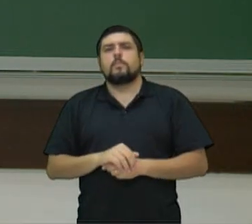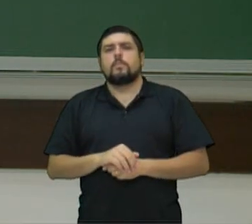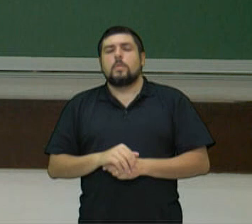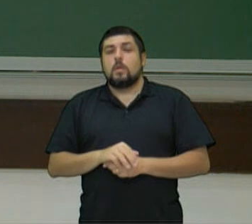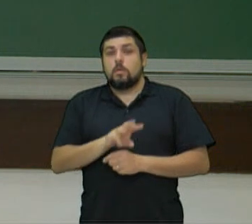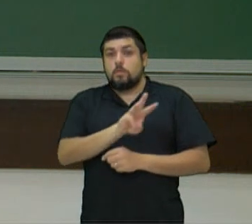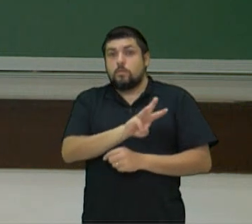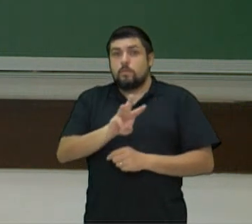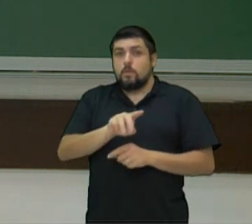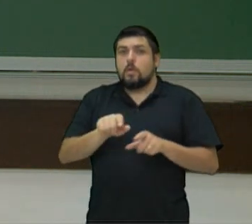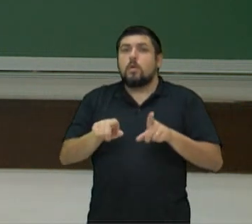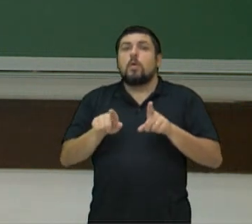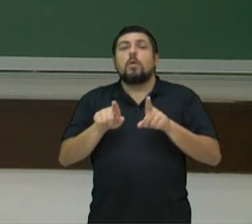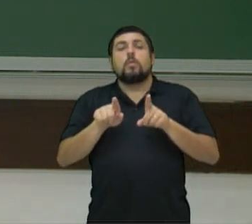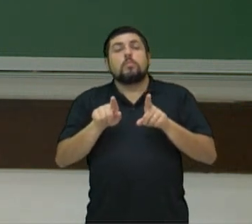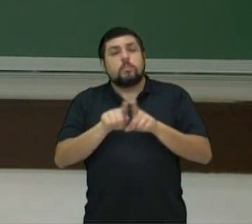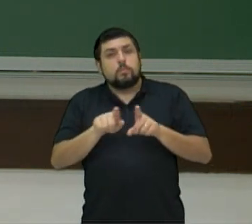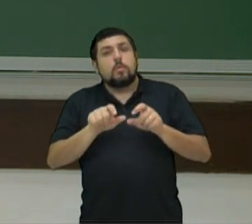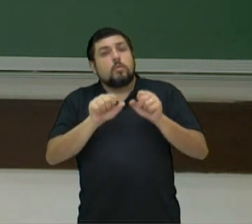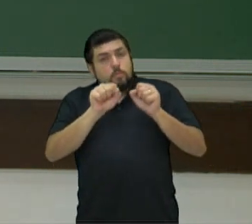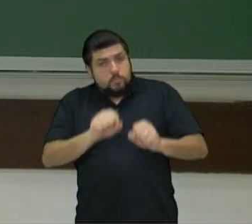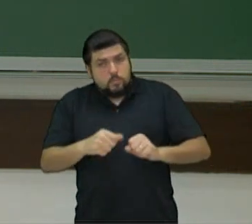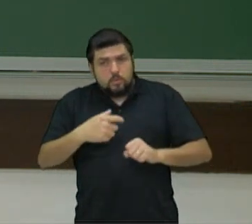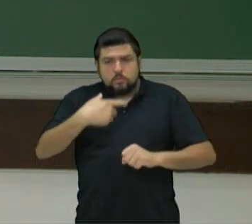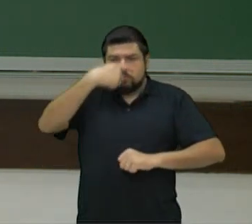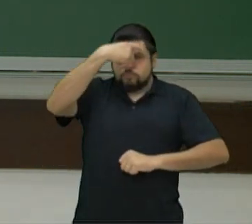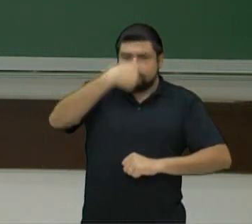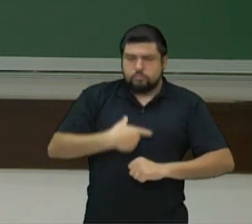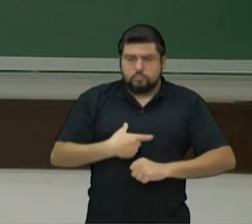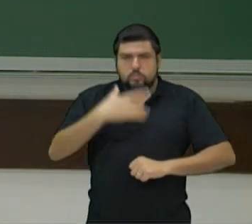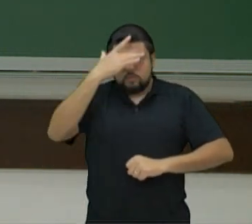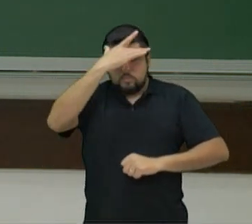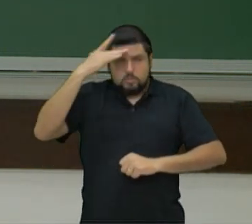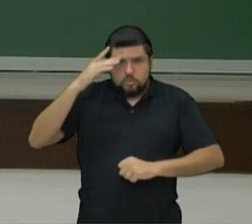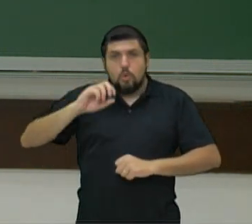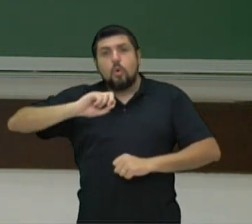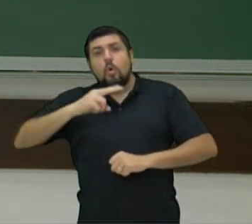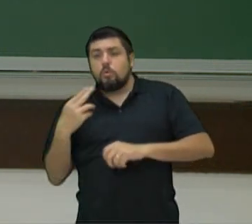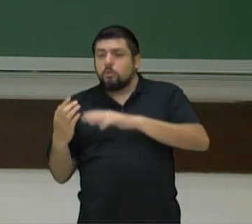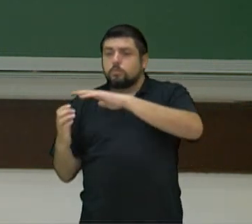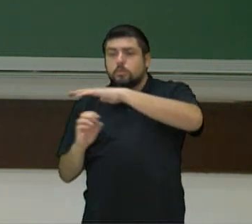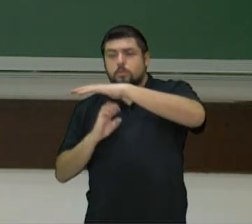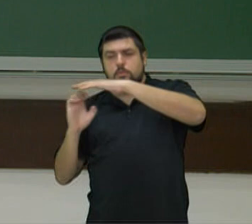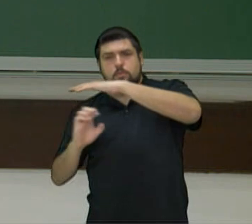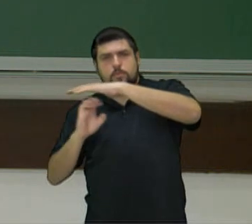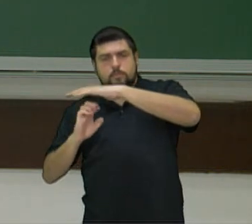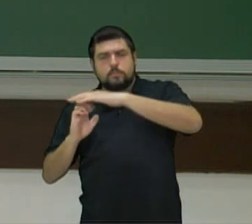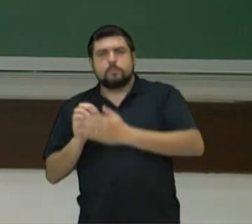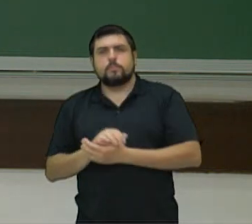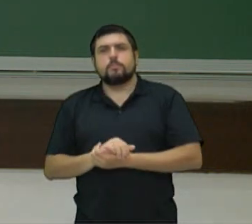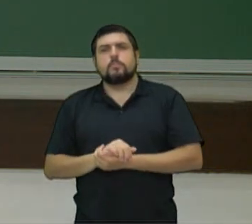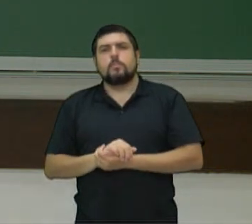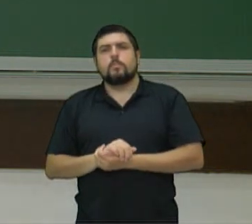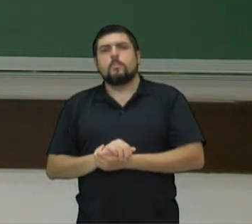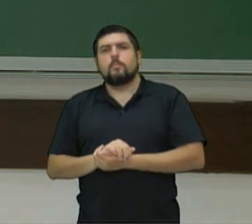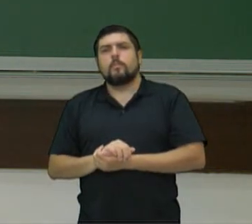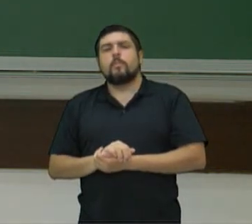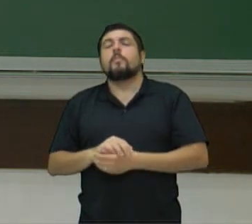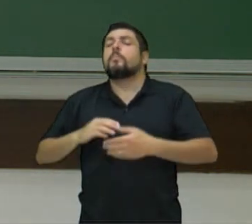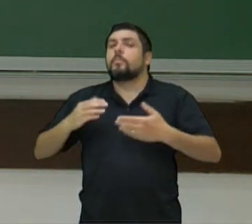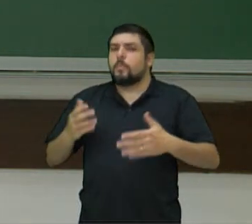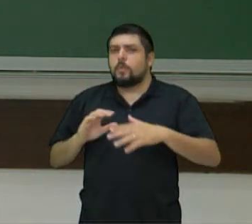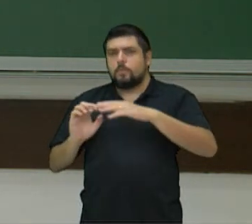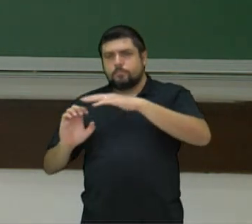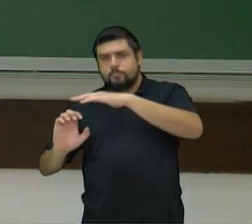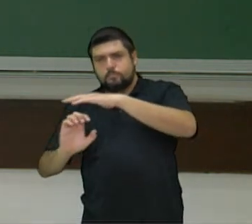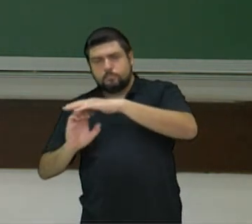de uma pessoa física, eu como pessoa, ou de uma empresa. Certo? Que é uma pessoa jurídica. E lembrem também que nós